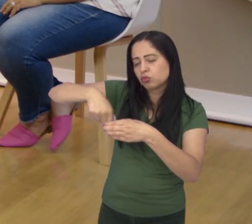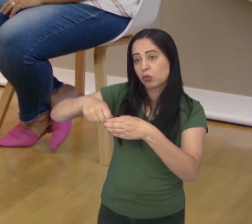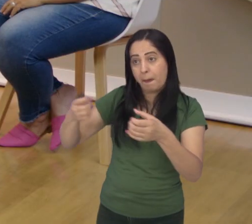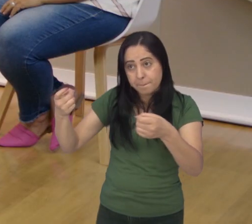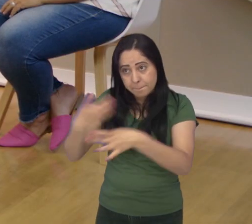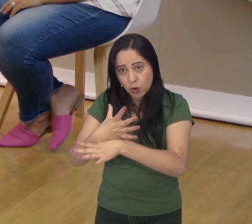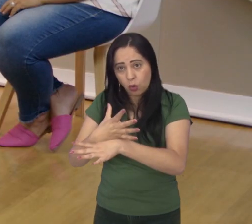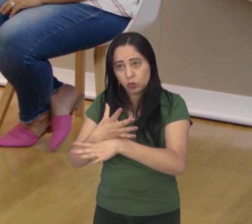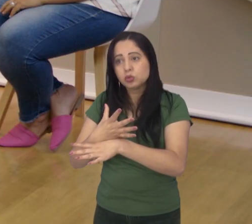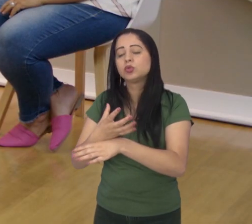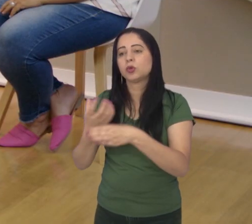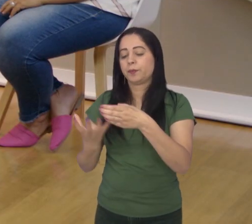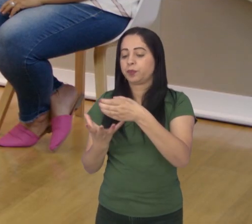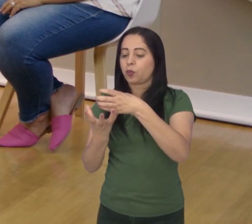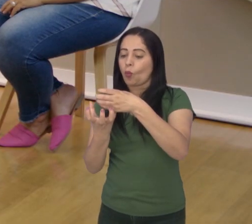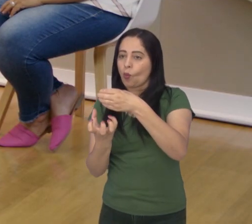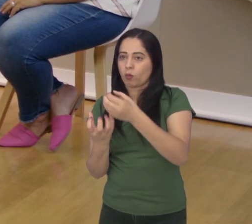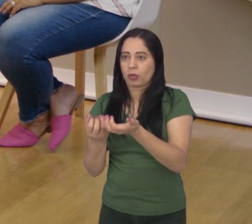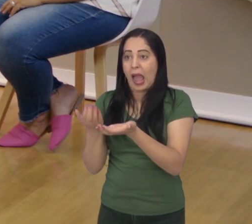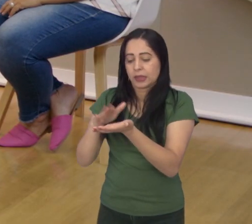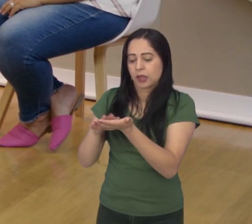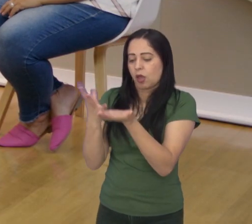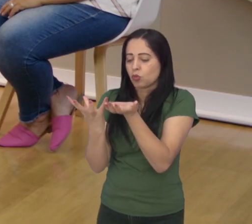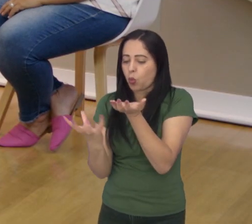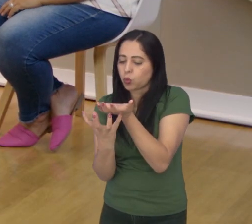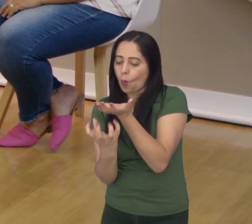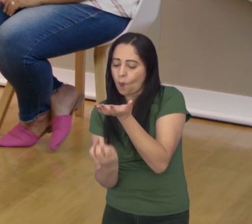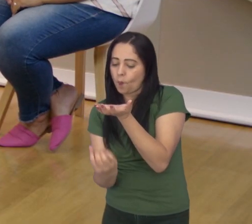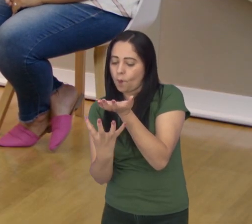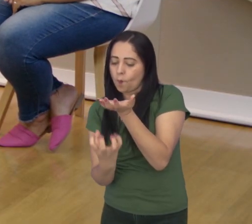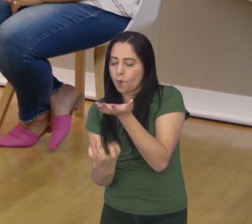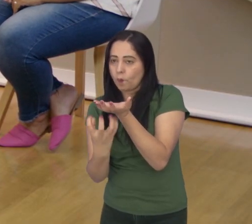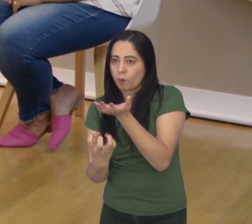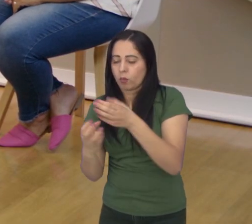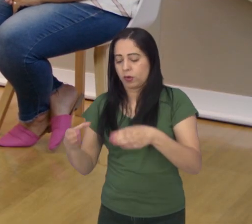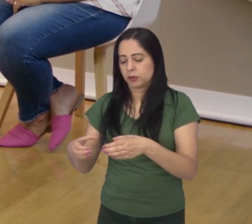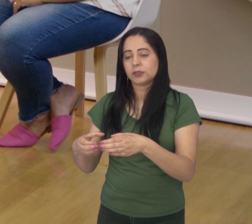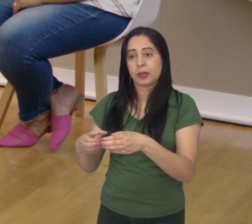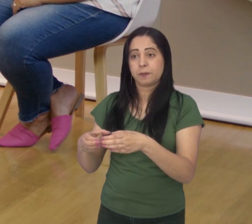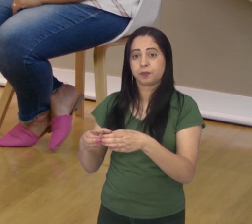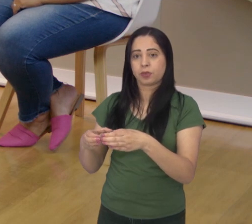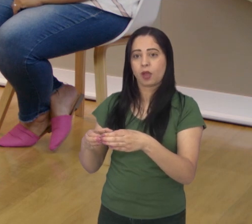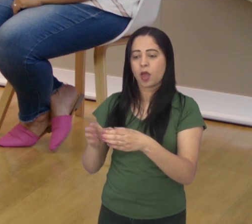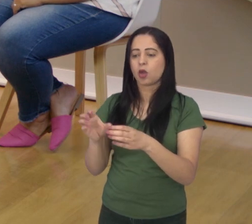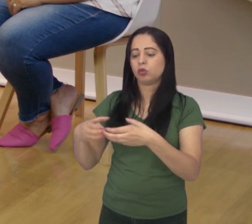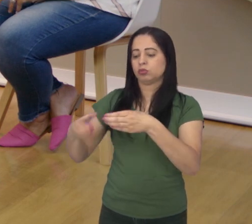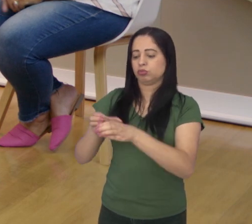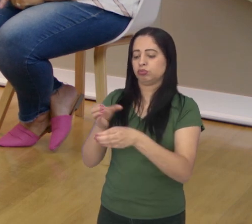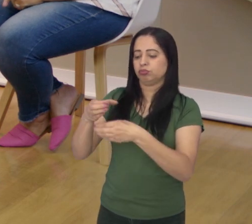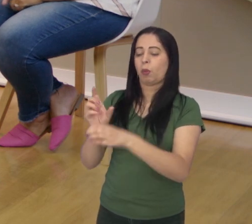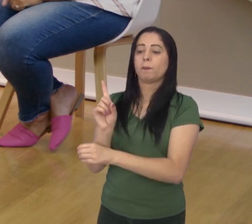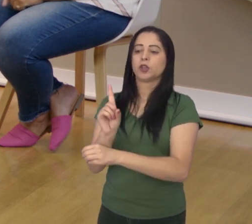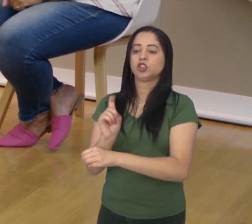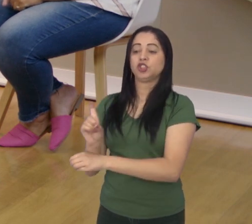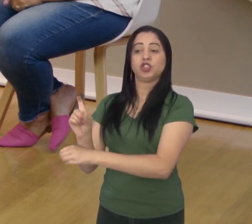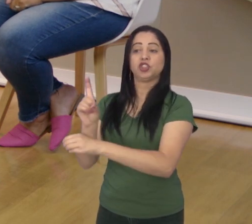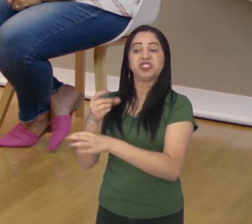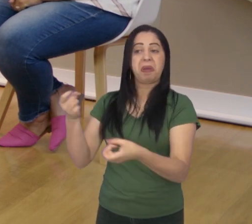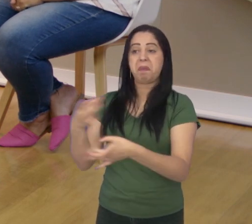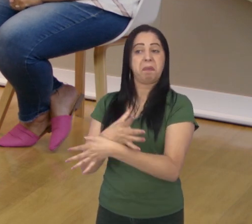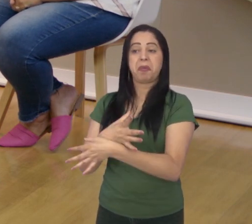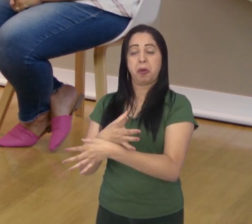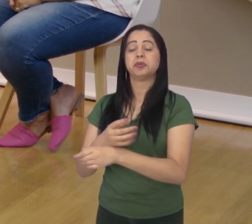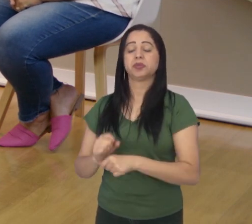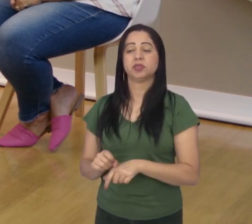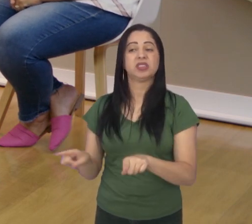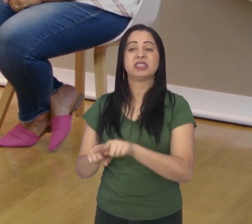Aquele material depois eu coo, né, passo num coador de papel, pode ser, né, como de café, e aí eu já está pronto para fazer a pulverização. Aí